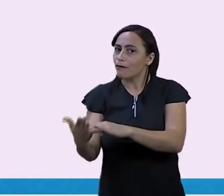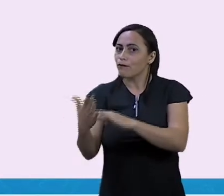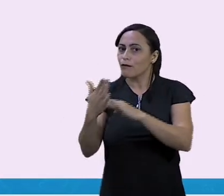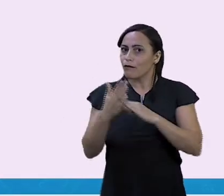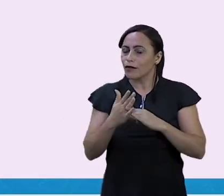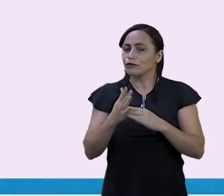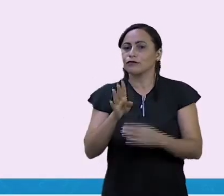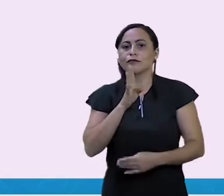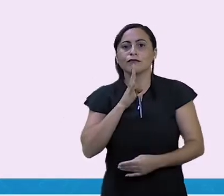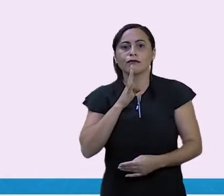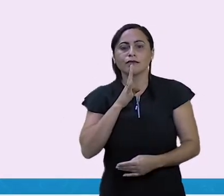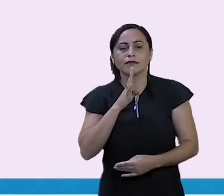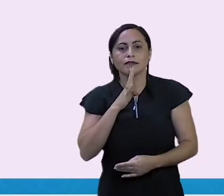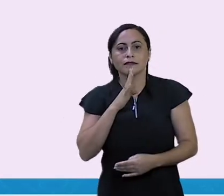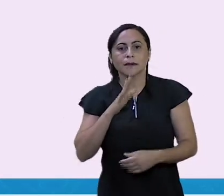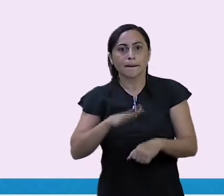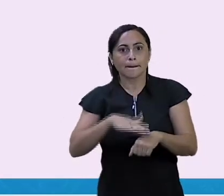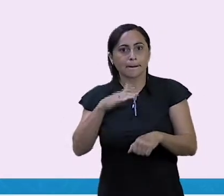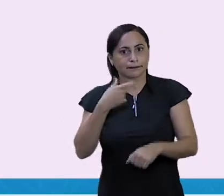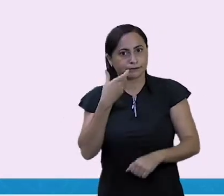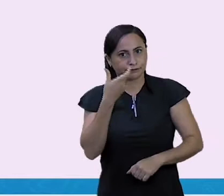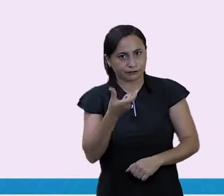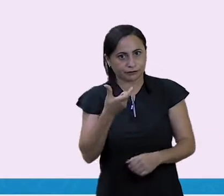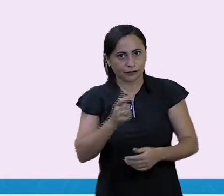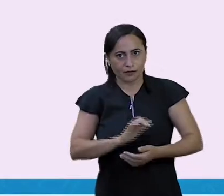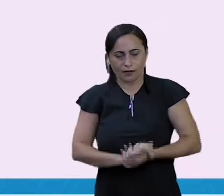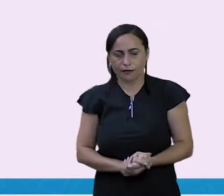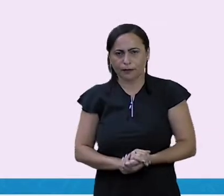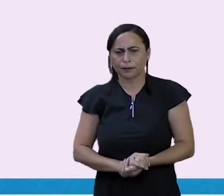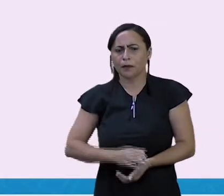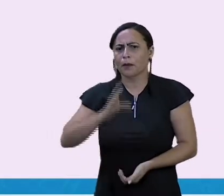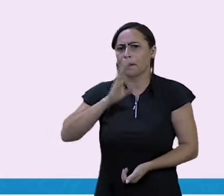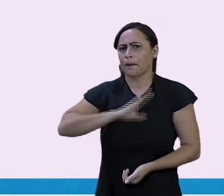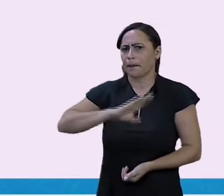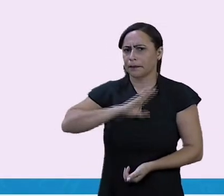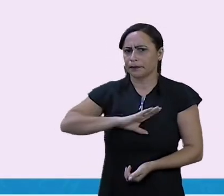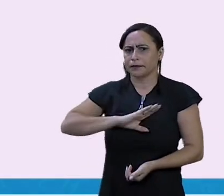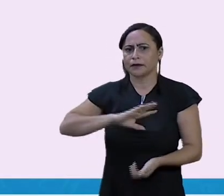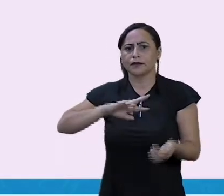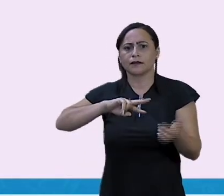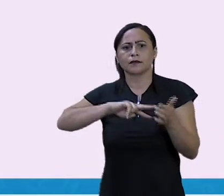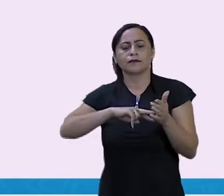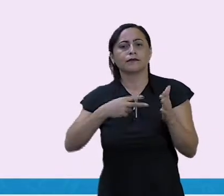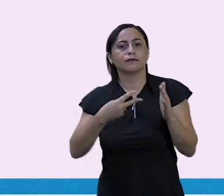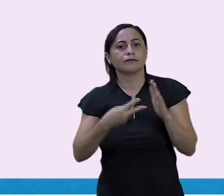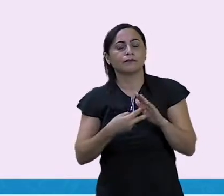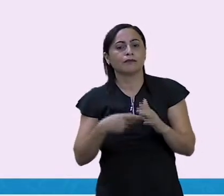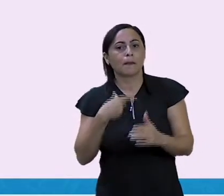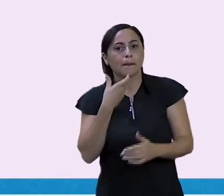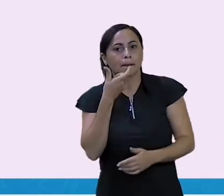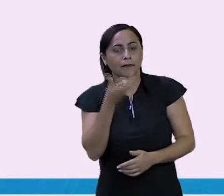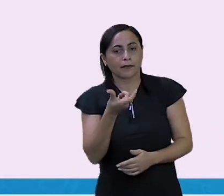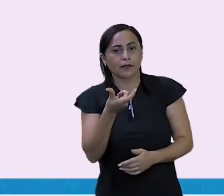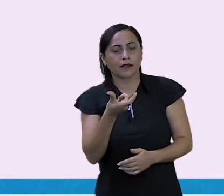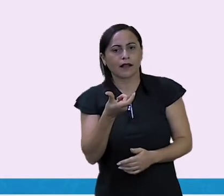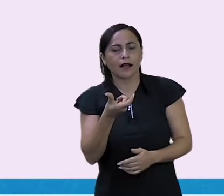conhecermos mais palavras. Na língua portuguesa, o significado das palavras leva